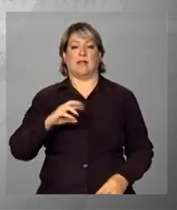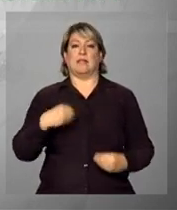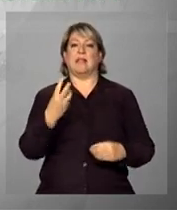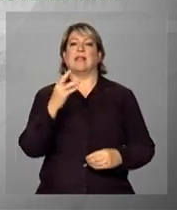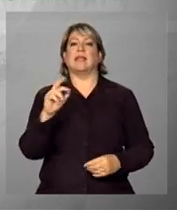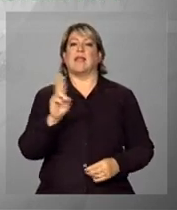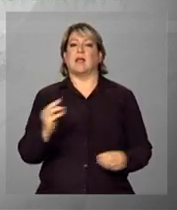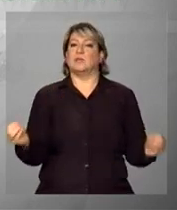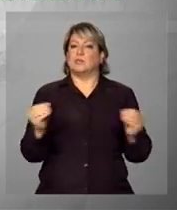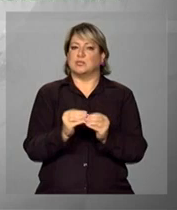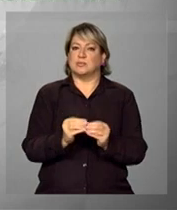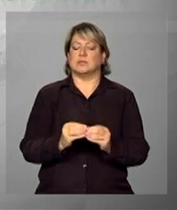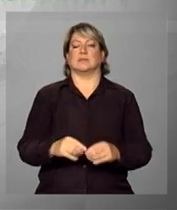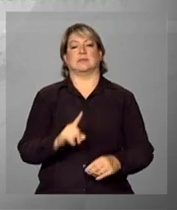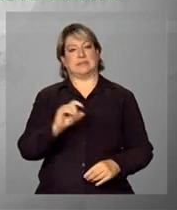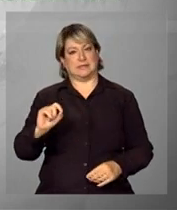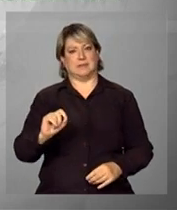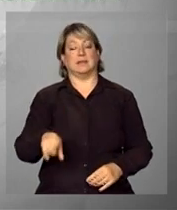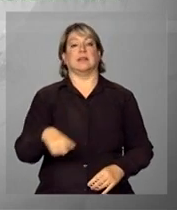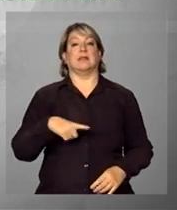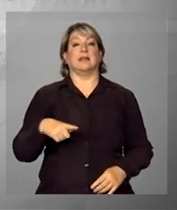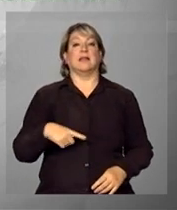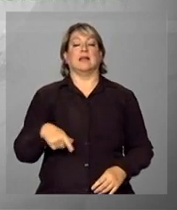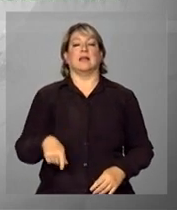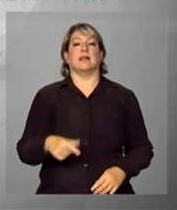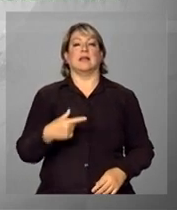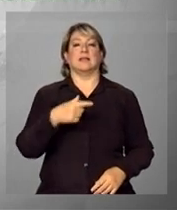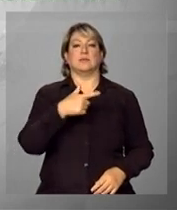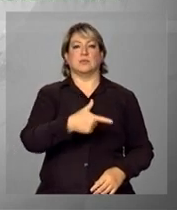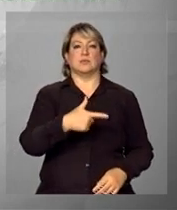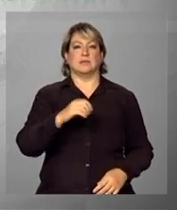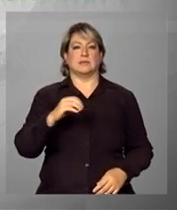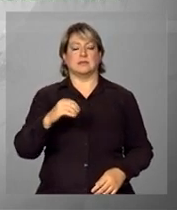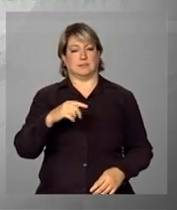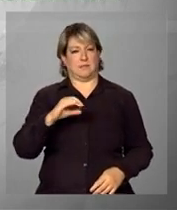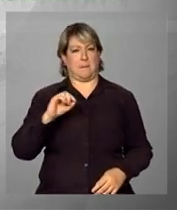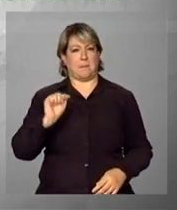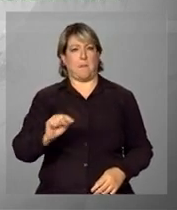R$ 30. Cerca de 220 mil pessoas vão ser